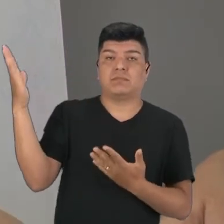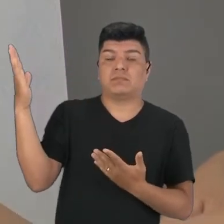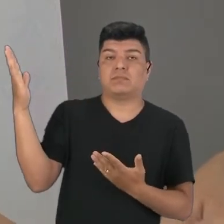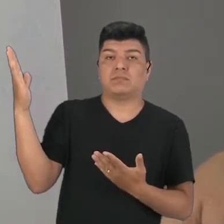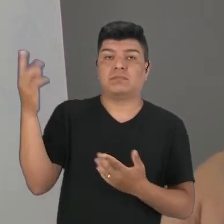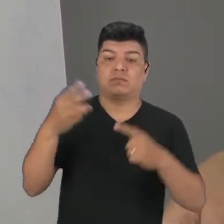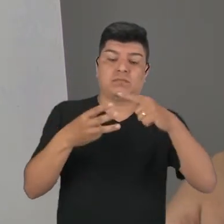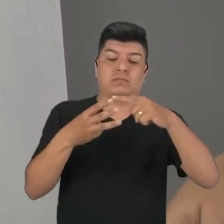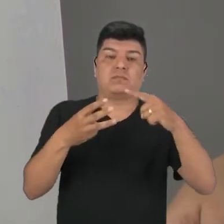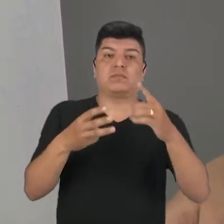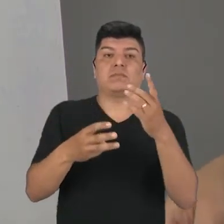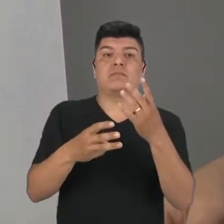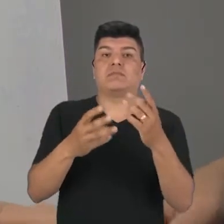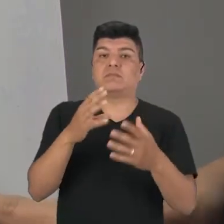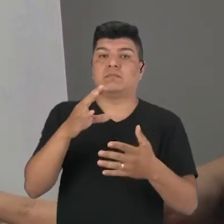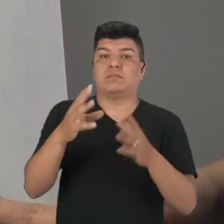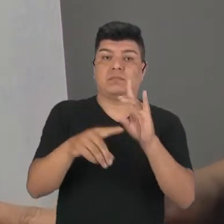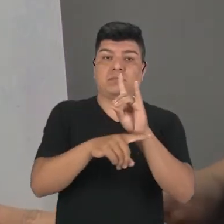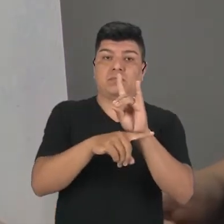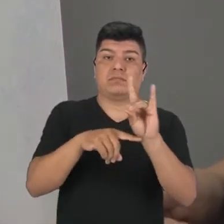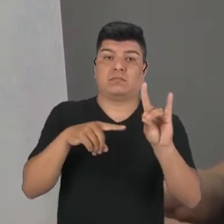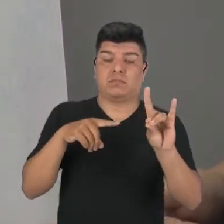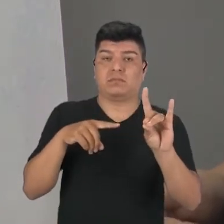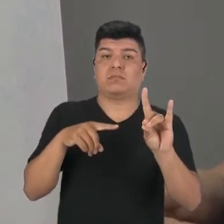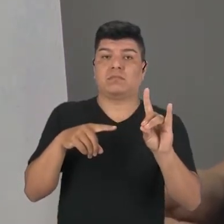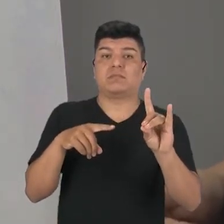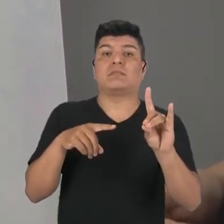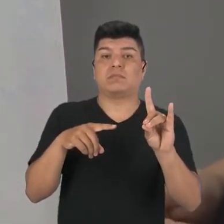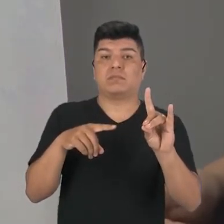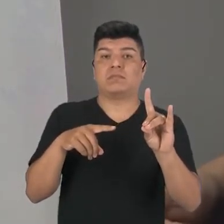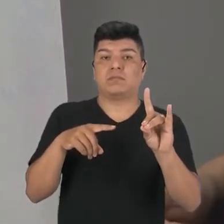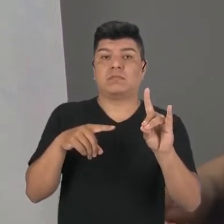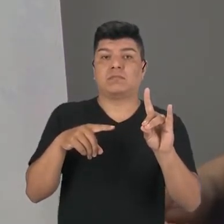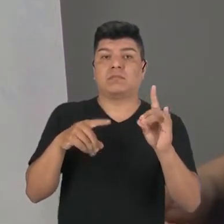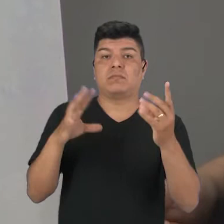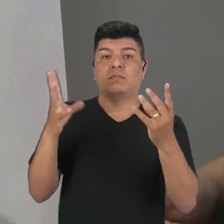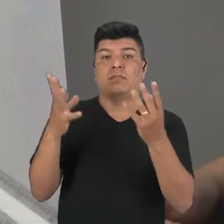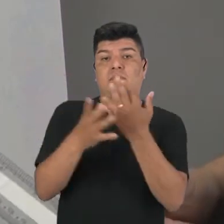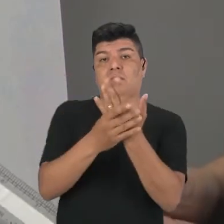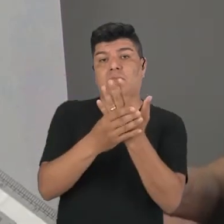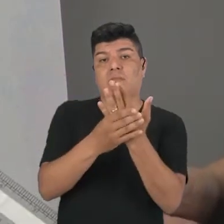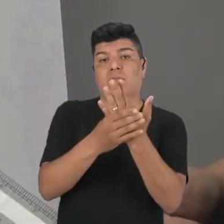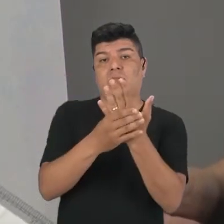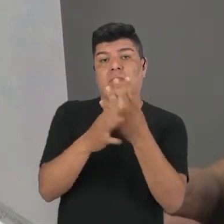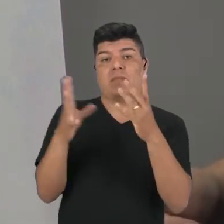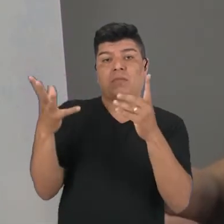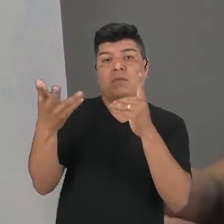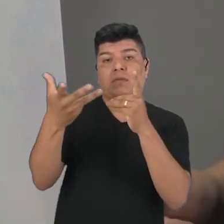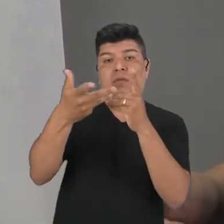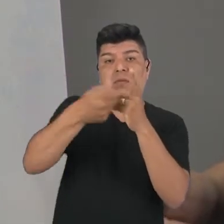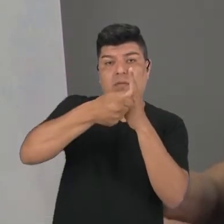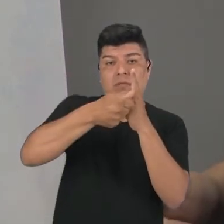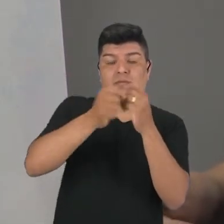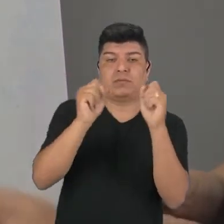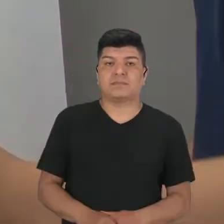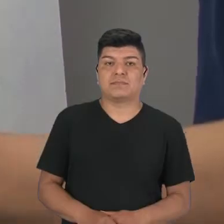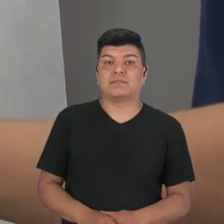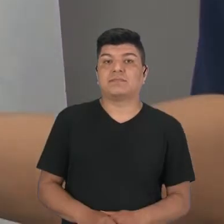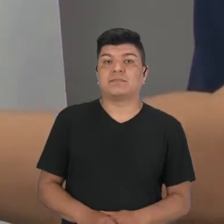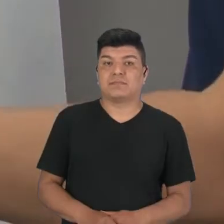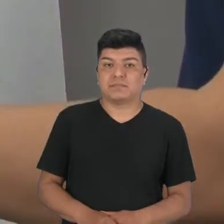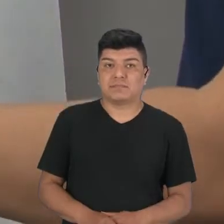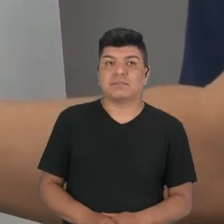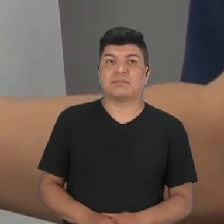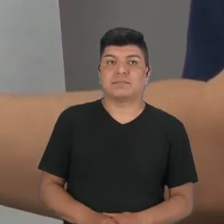espécie colunas carnívoros a gente vai colocar aqui herbívoros aqui um ônibus tá